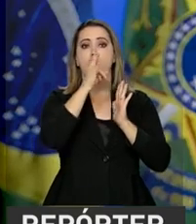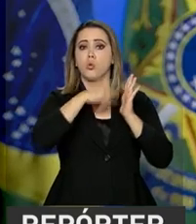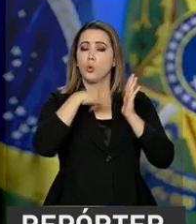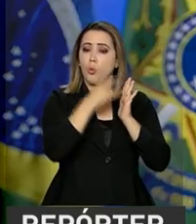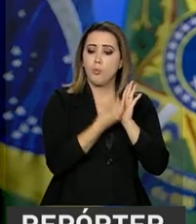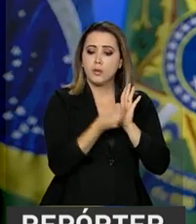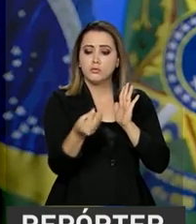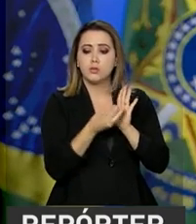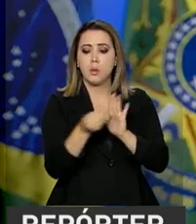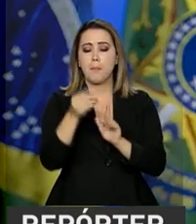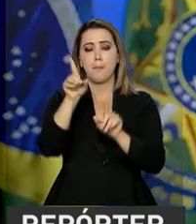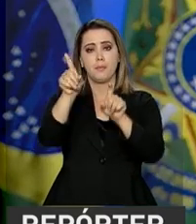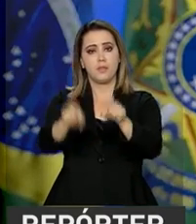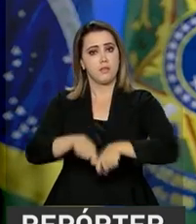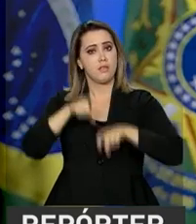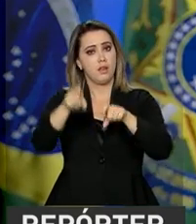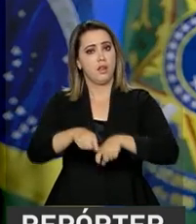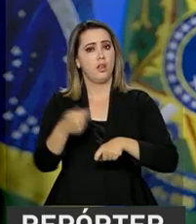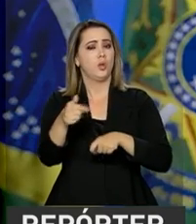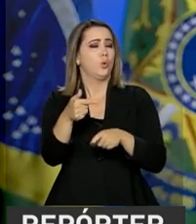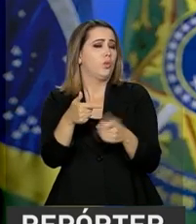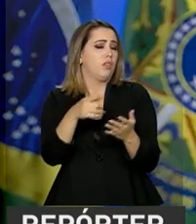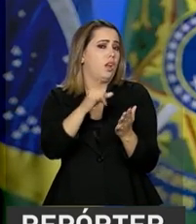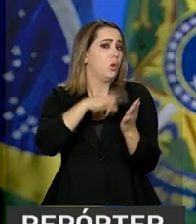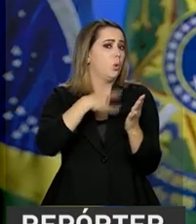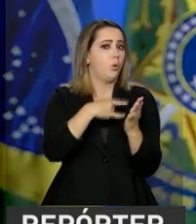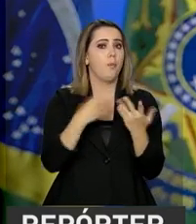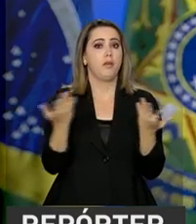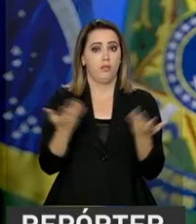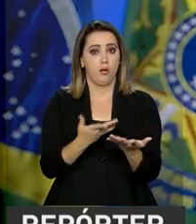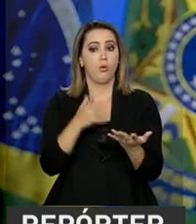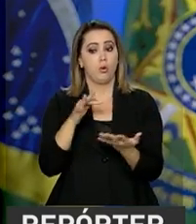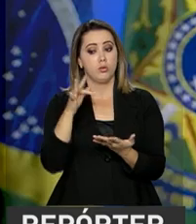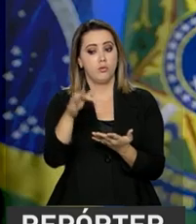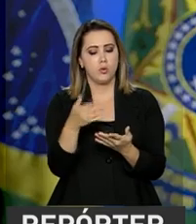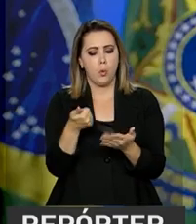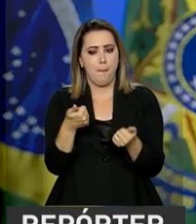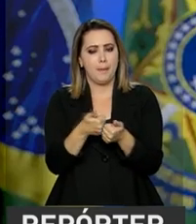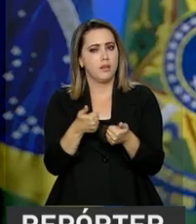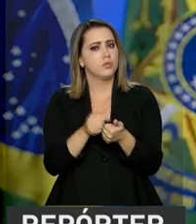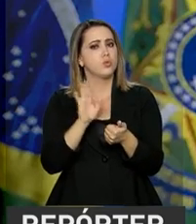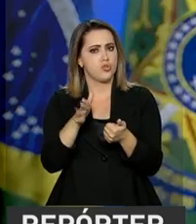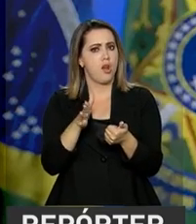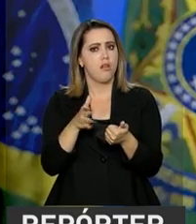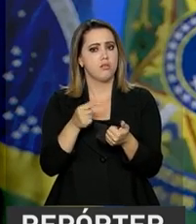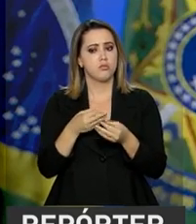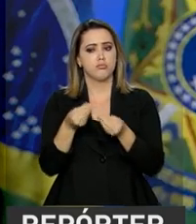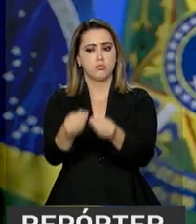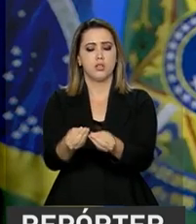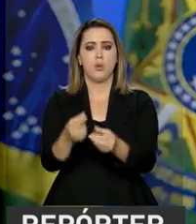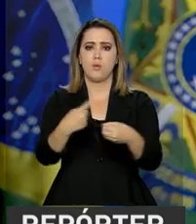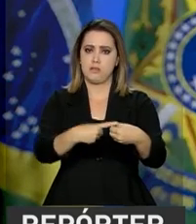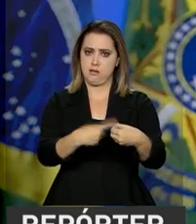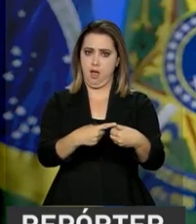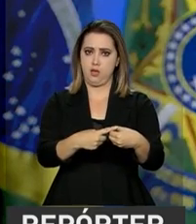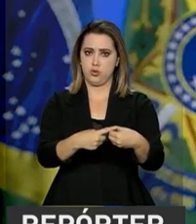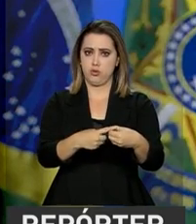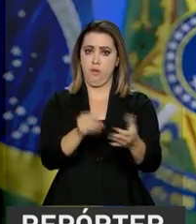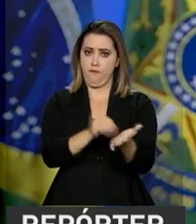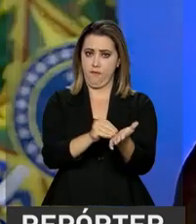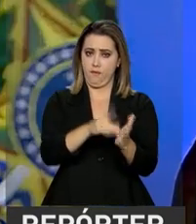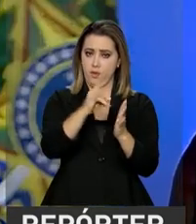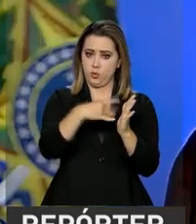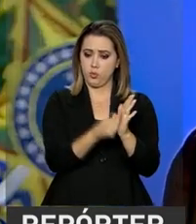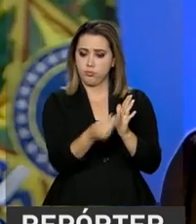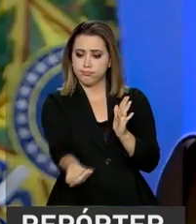milhões de brasileiros sem escritura em breve terão documento de suas casas em cidades e terrenos do